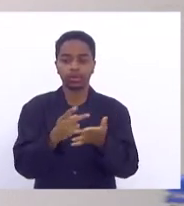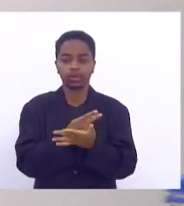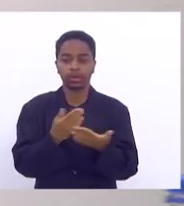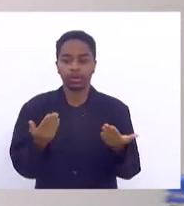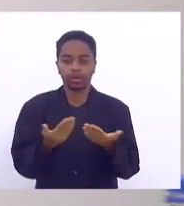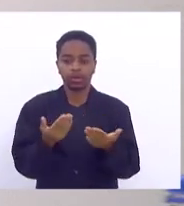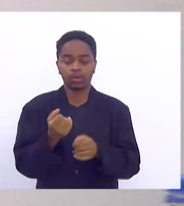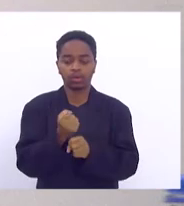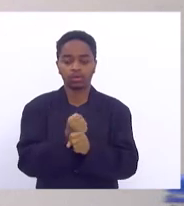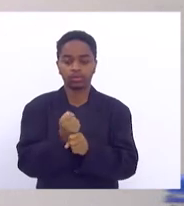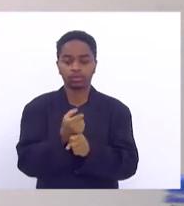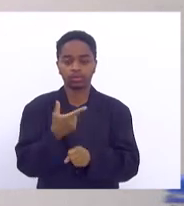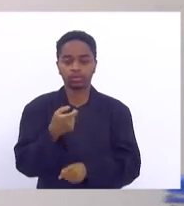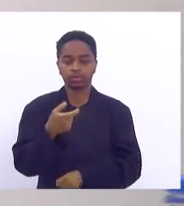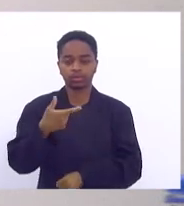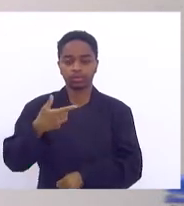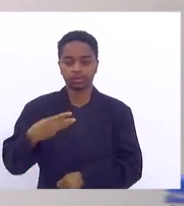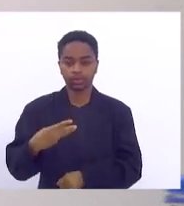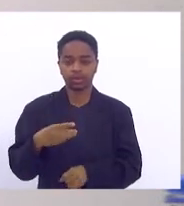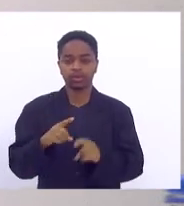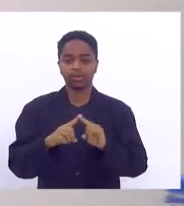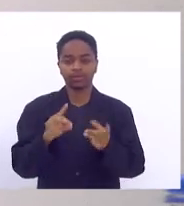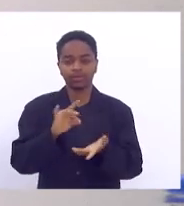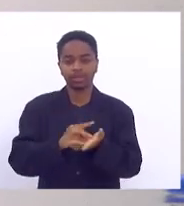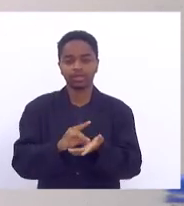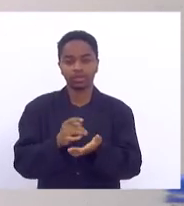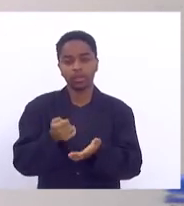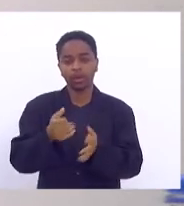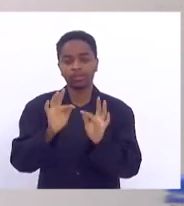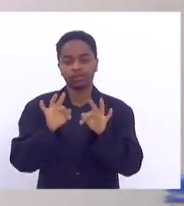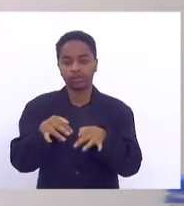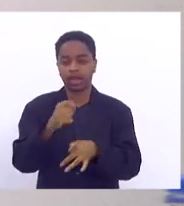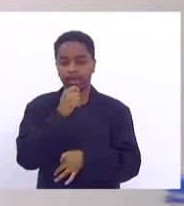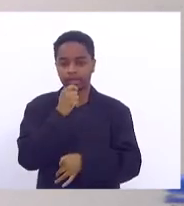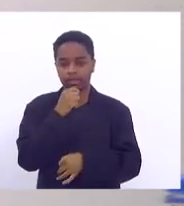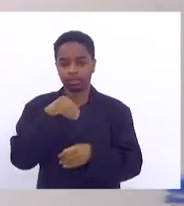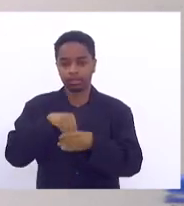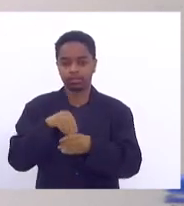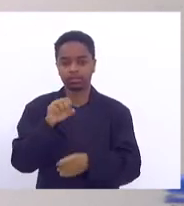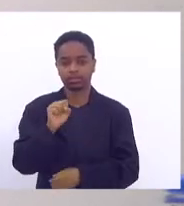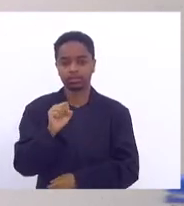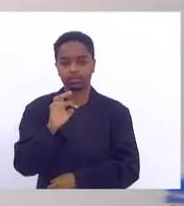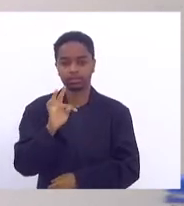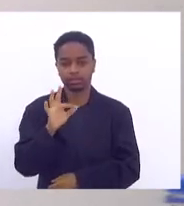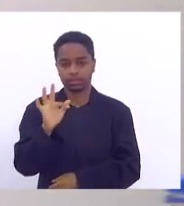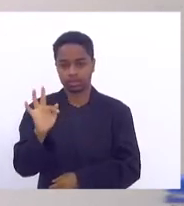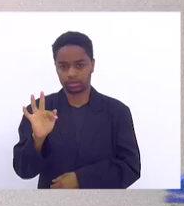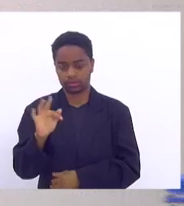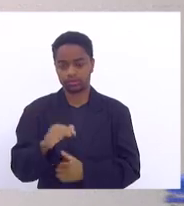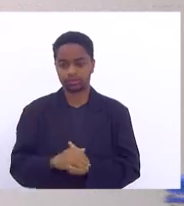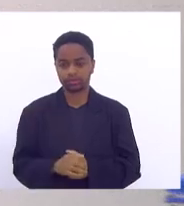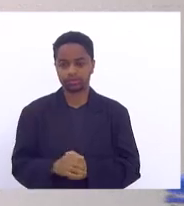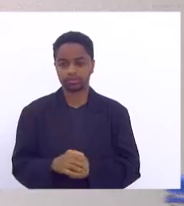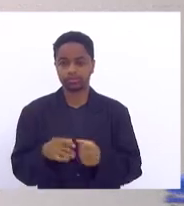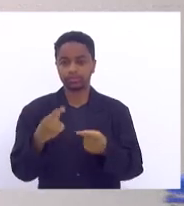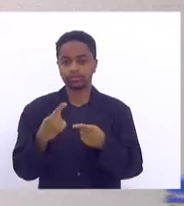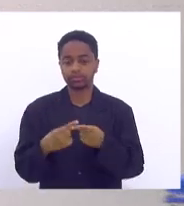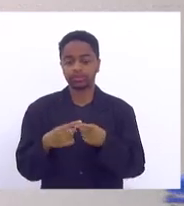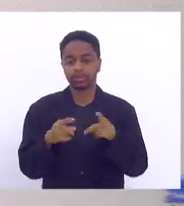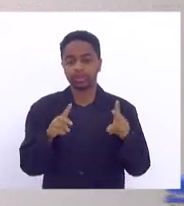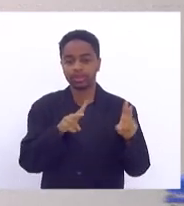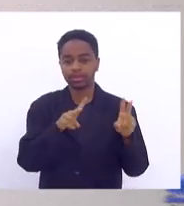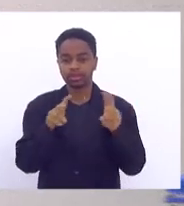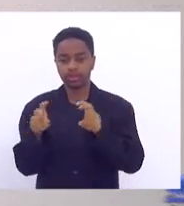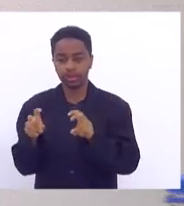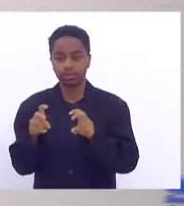ano na verdade um julgamento que tá sendo finalizado no Supremo Tribunal Federal uma uma questão muito